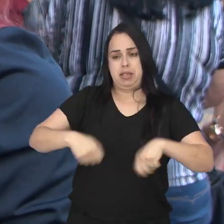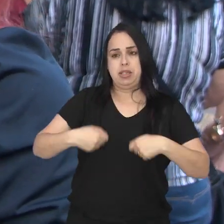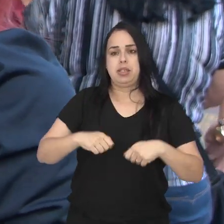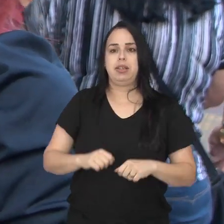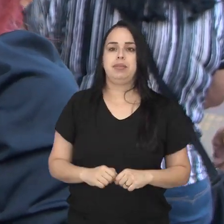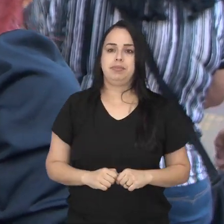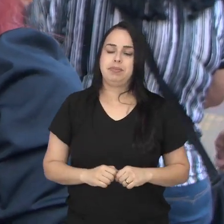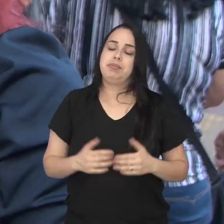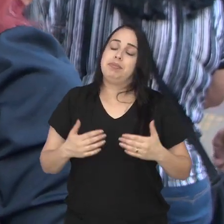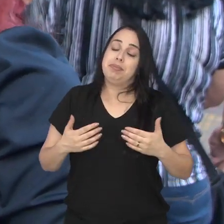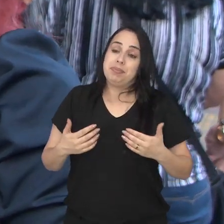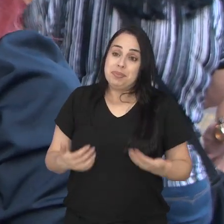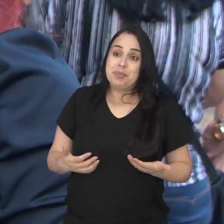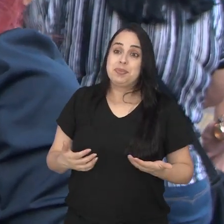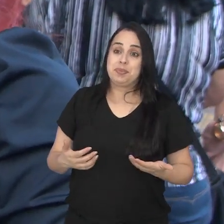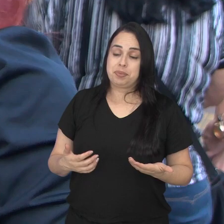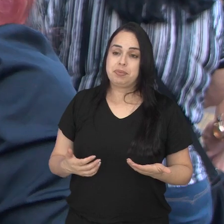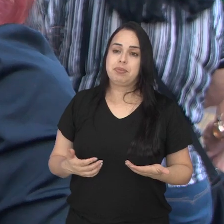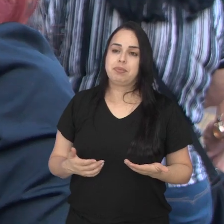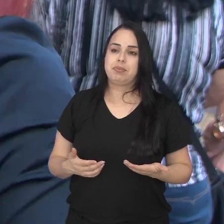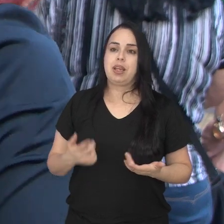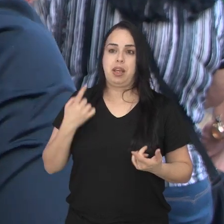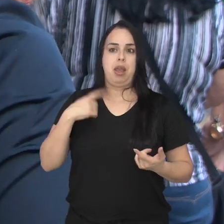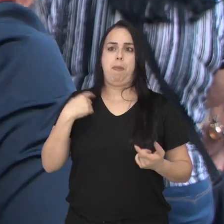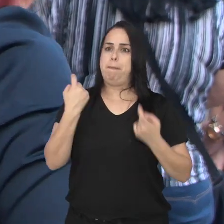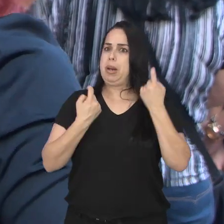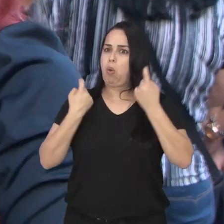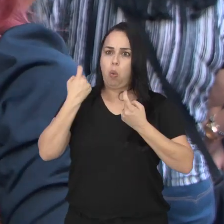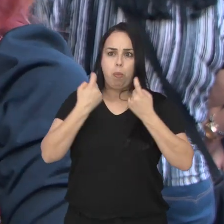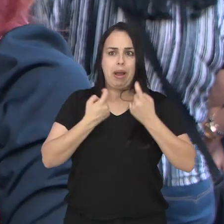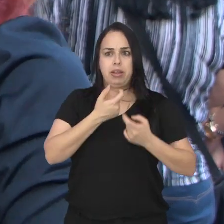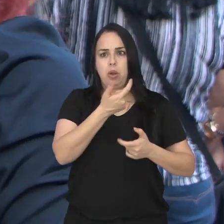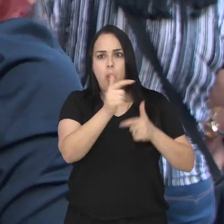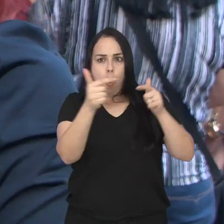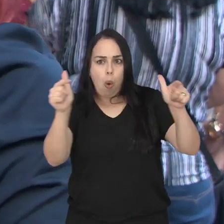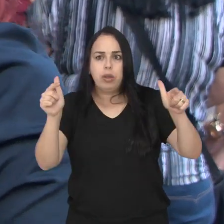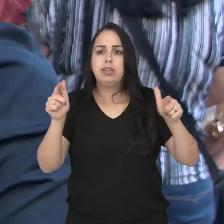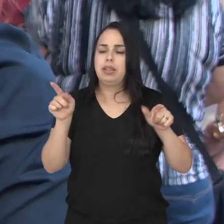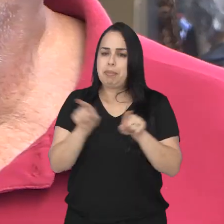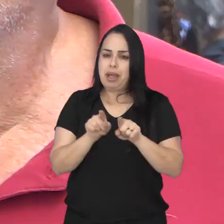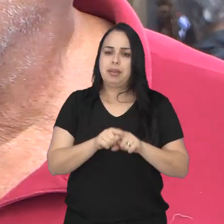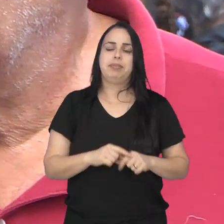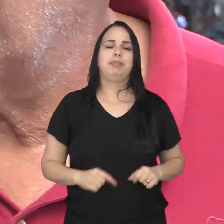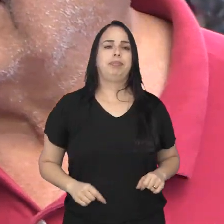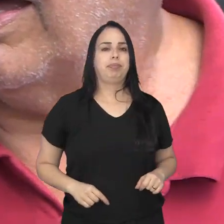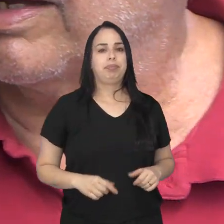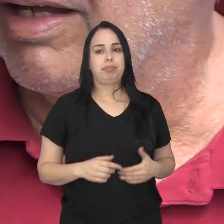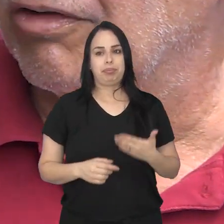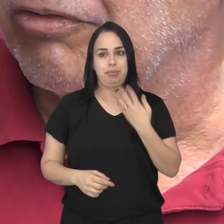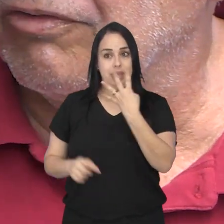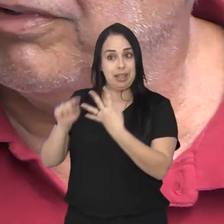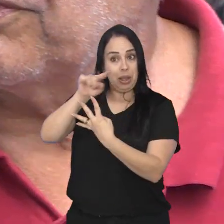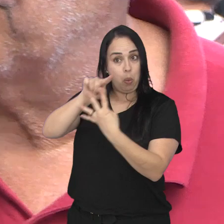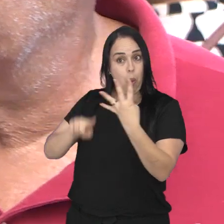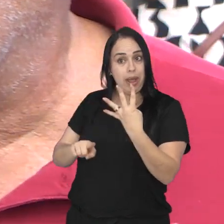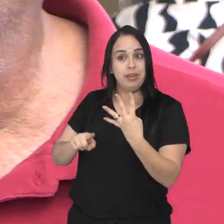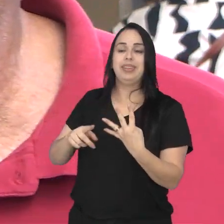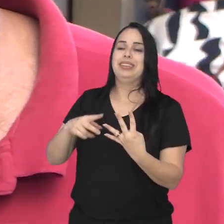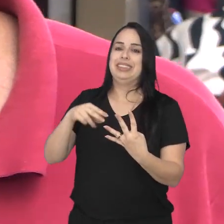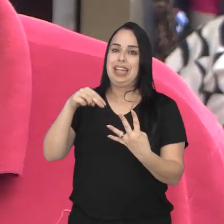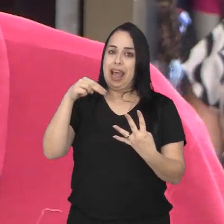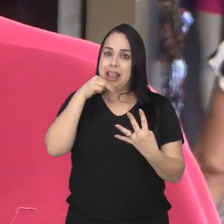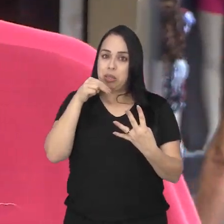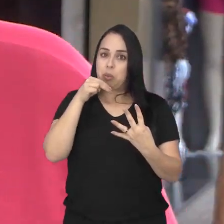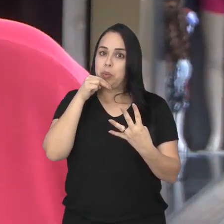né com segurança Então essa é a maior preocupação de todas as mães não só minha né o seu Joseval tem quatro netos